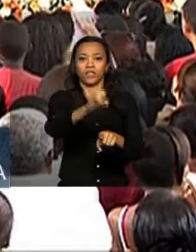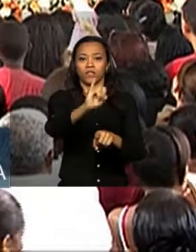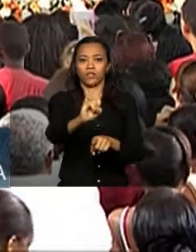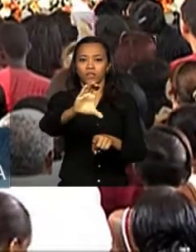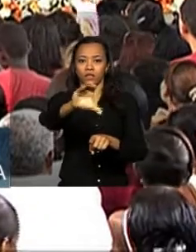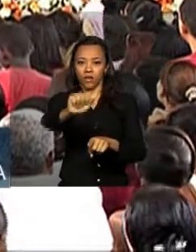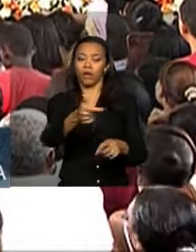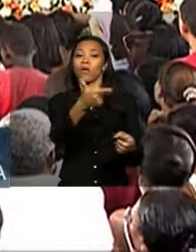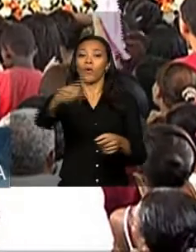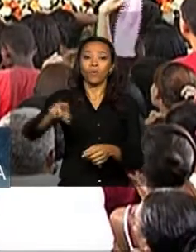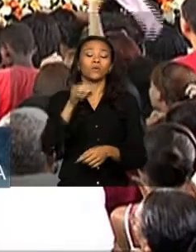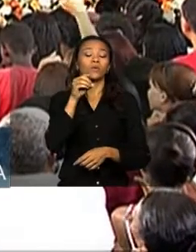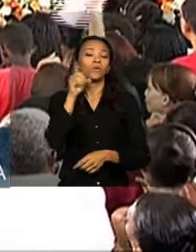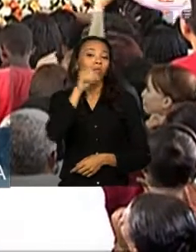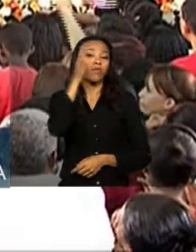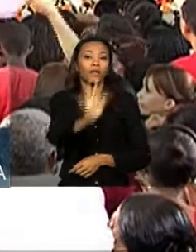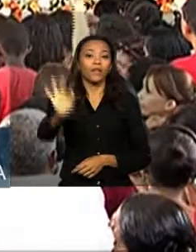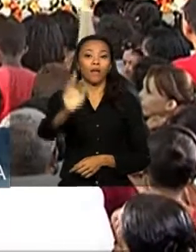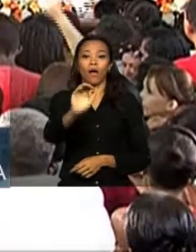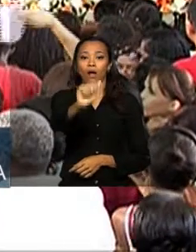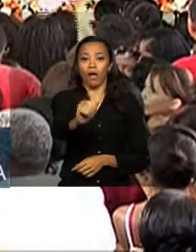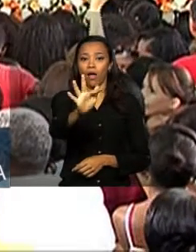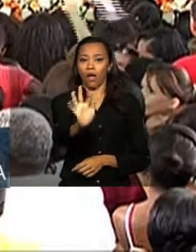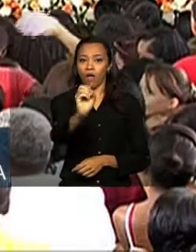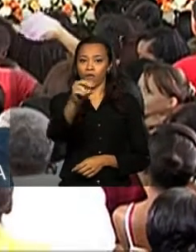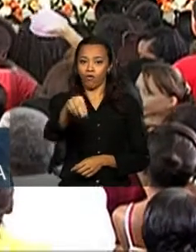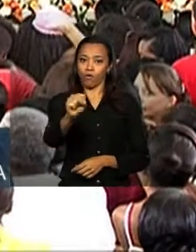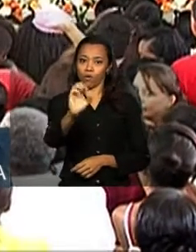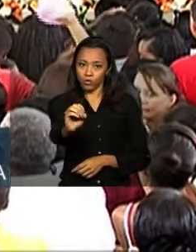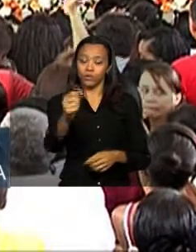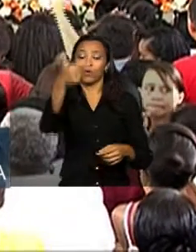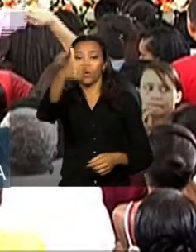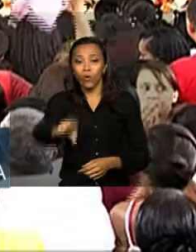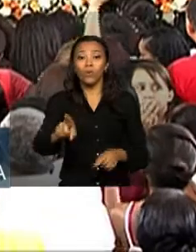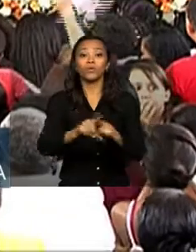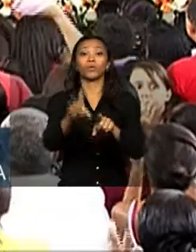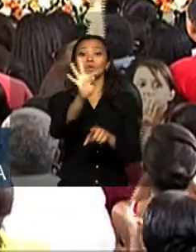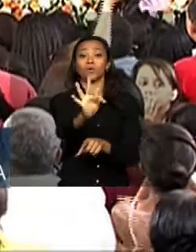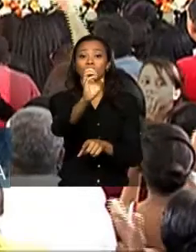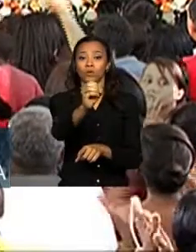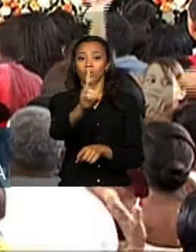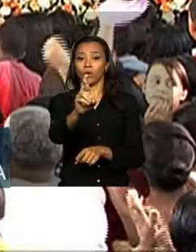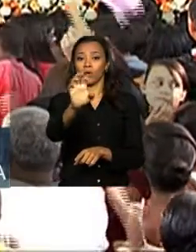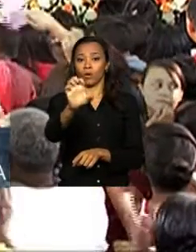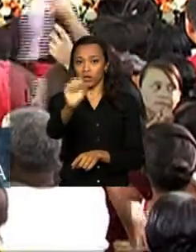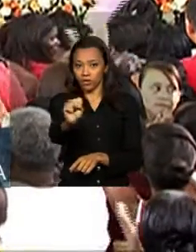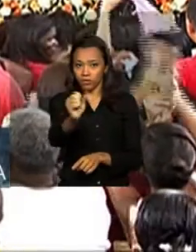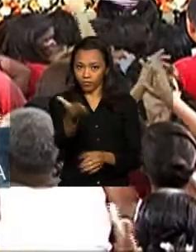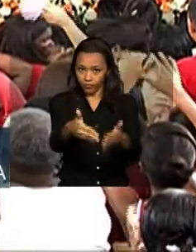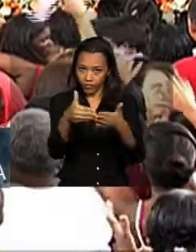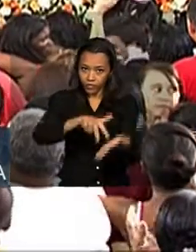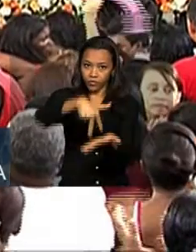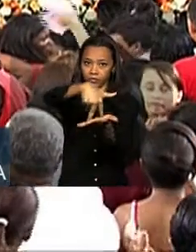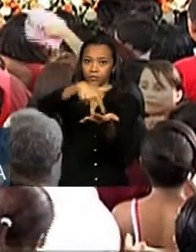deputado federal Afonso Florence, deputado de Feira de Santana Fernando Torres, levanta aí Fernando,